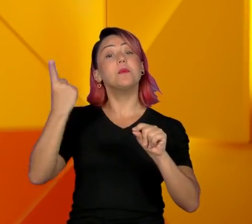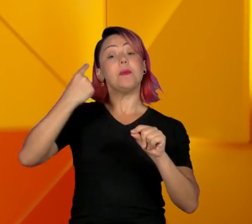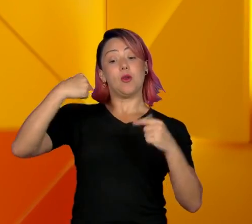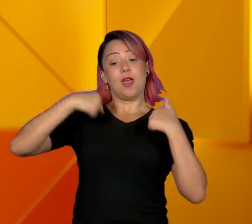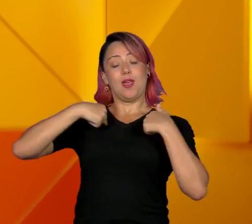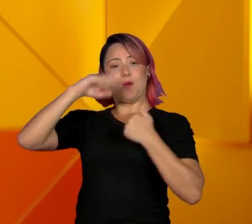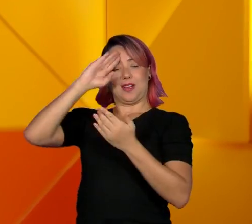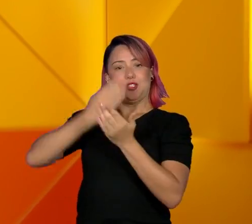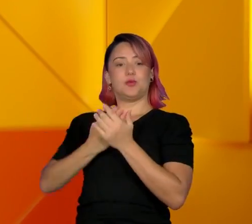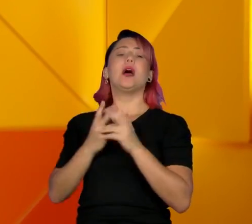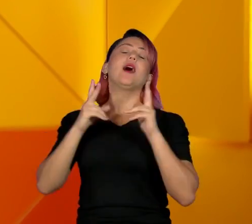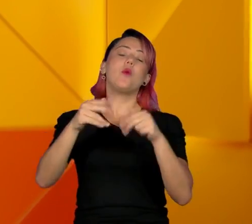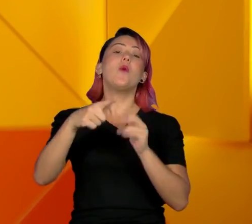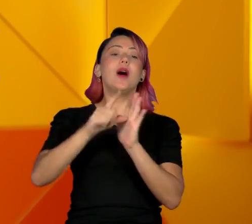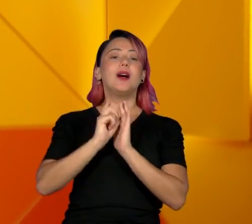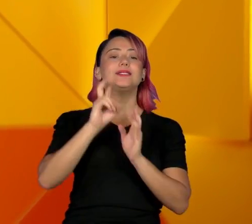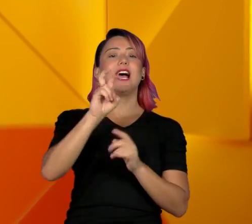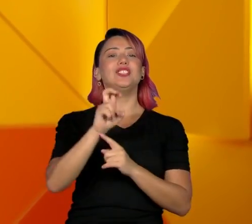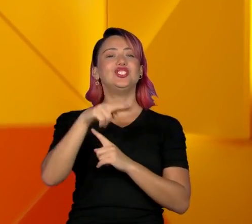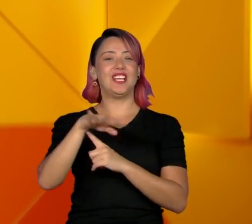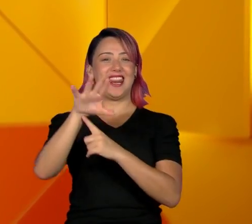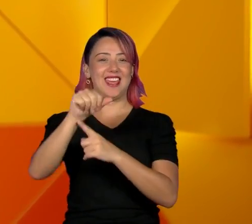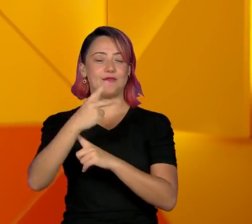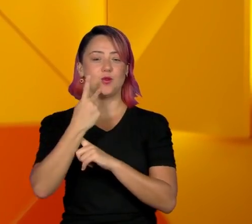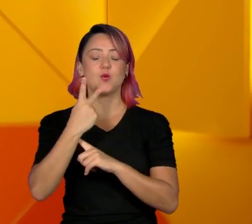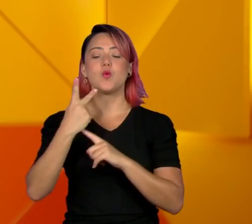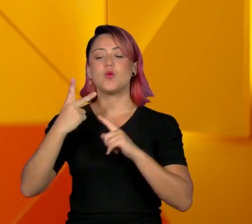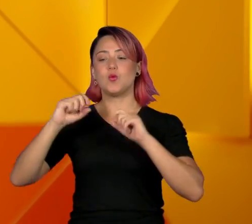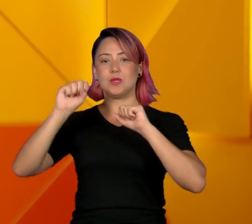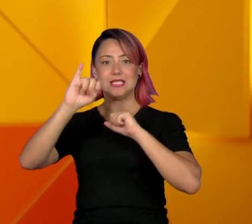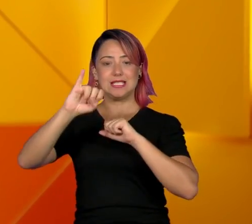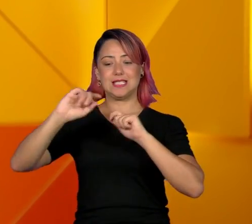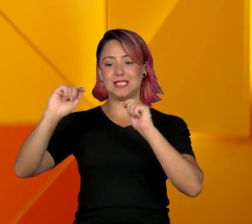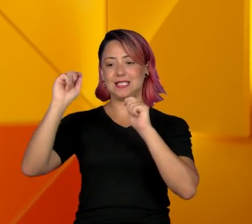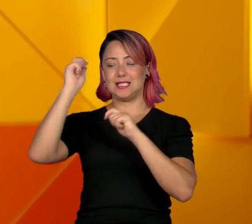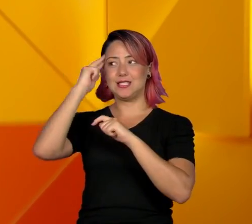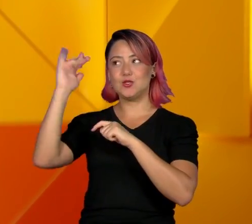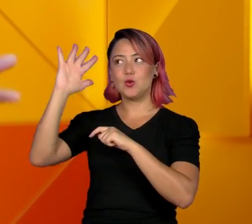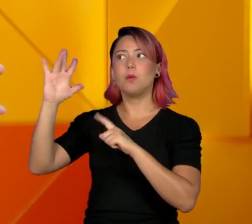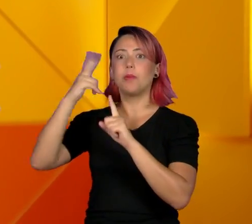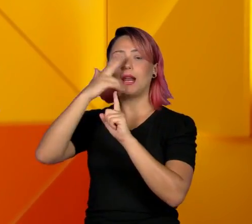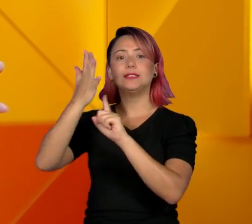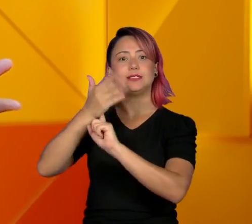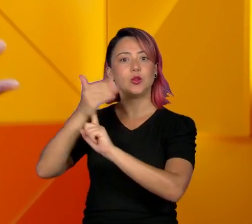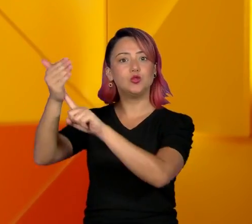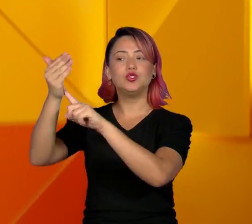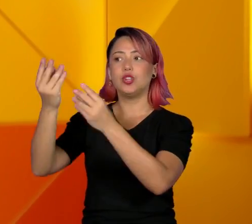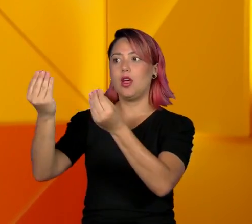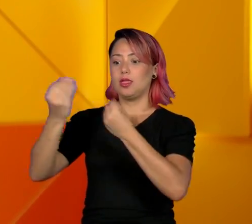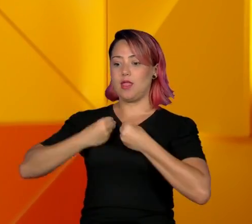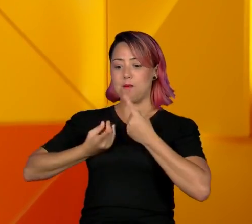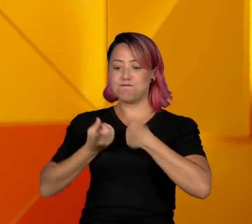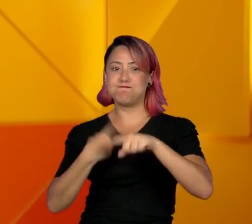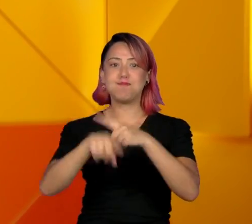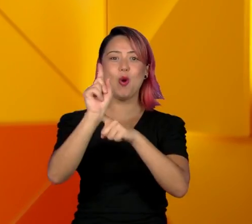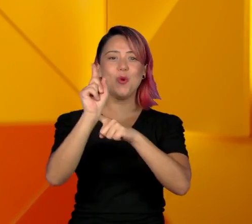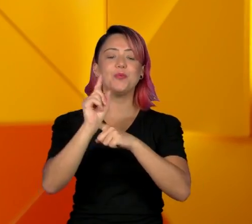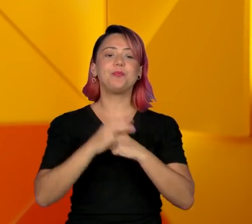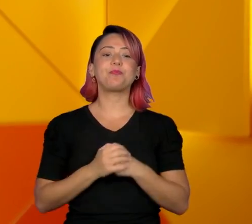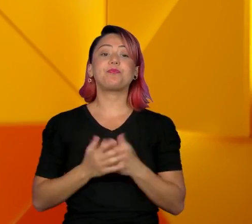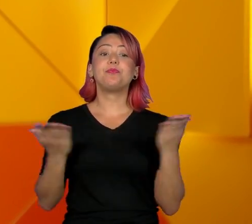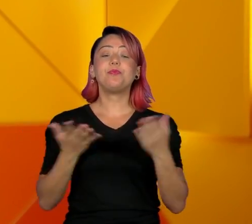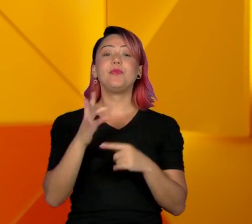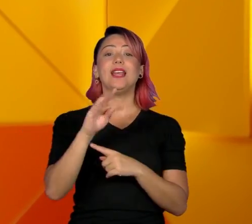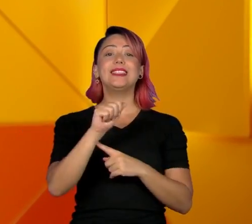com o que a Xênia falou, que é a questão da tecnologia, do sonho ser uma tecnologia que pode nos alavancar, né? Mas Tássia trouxe